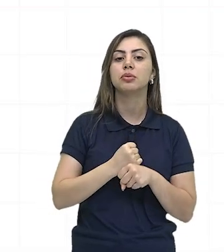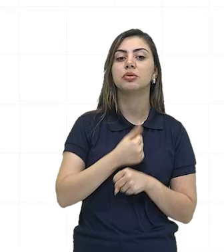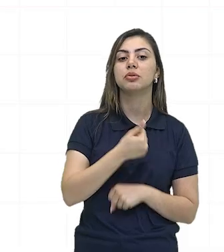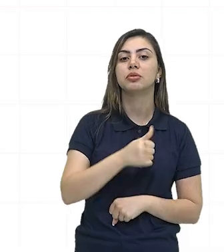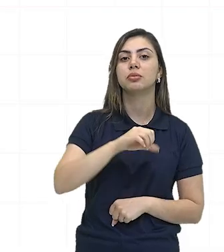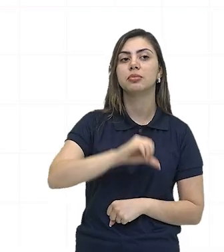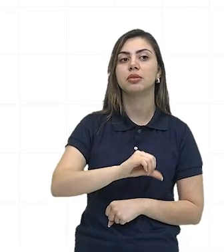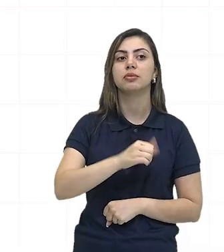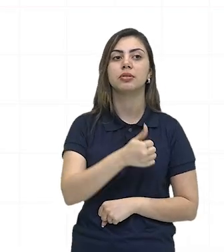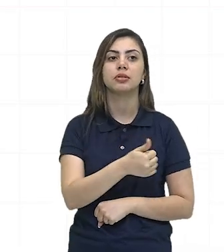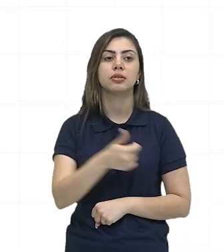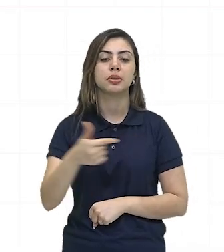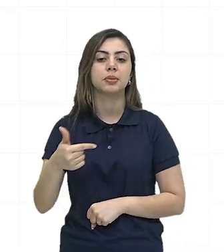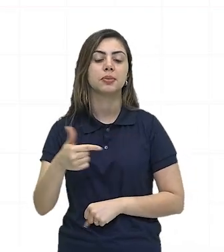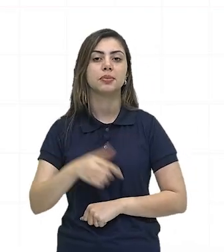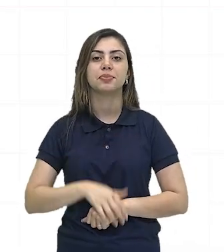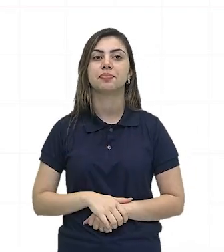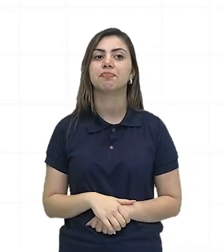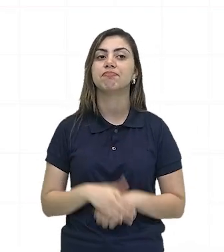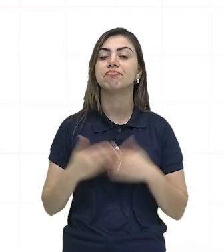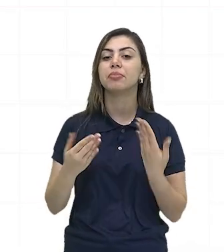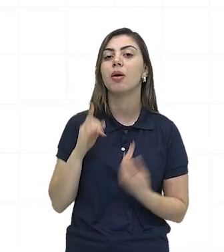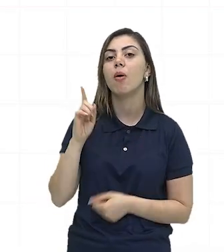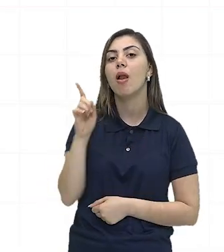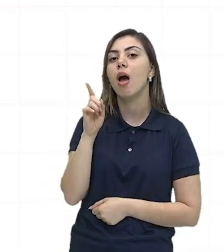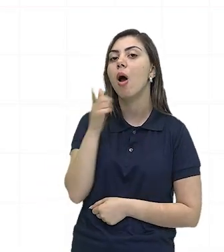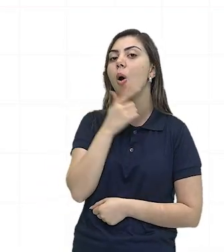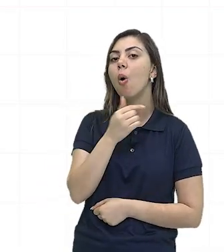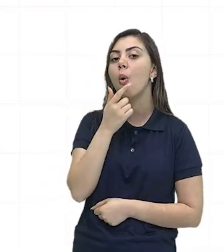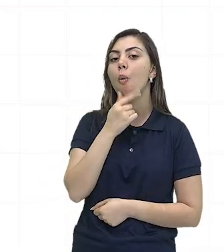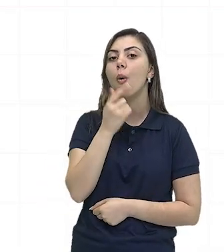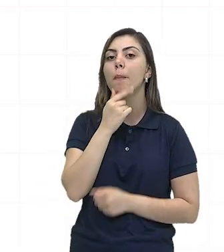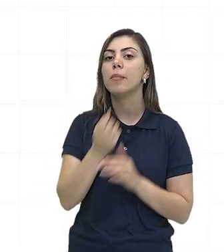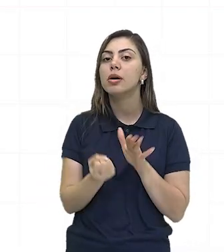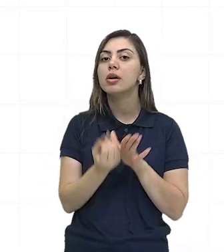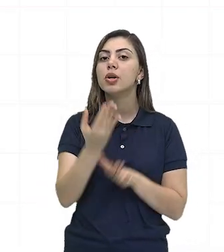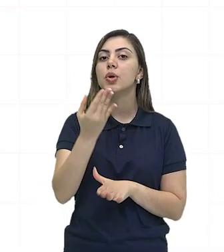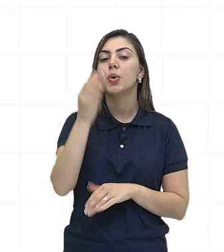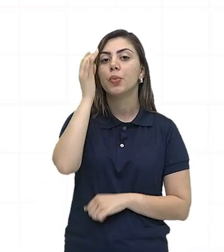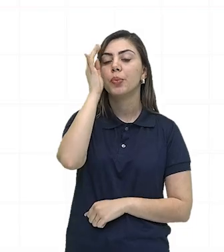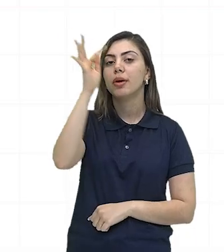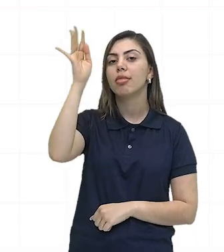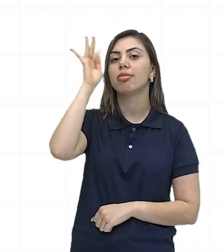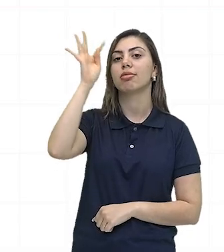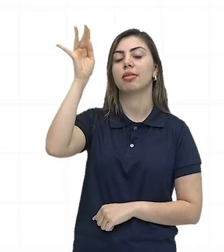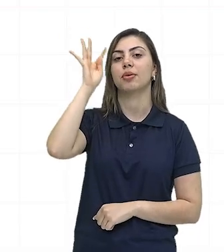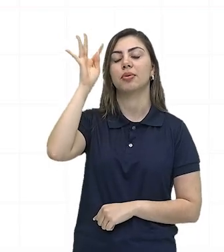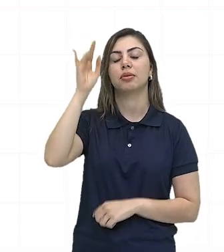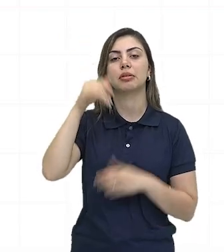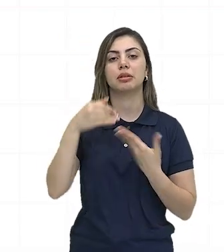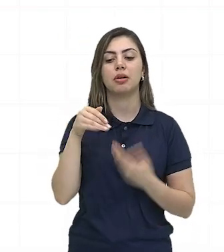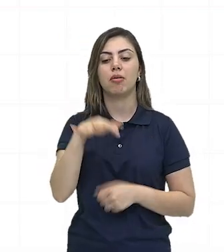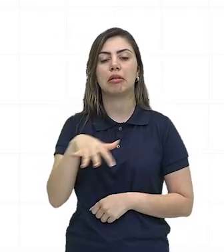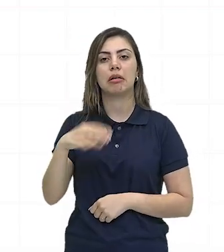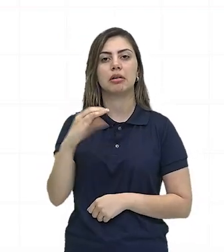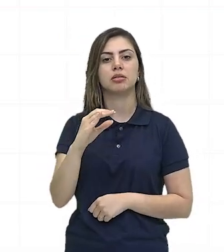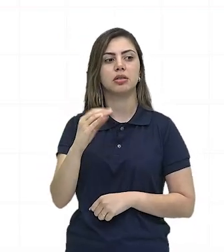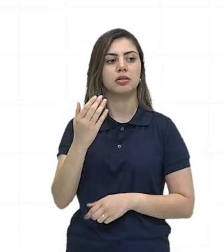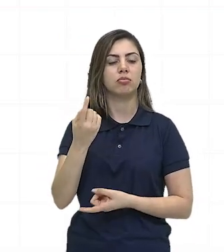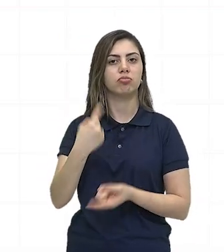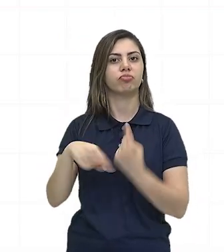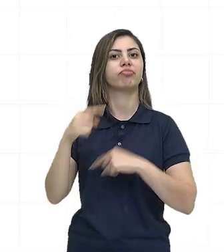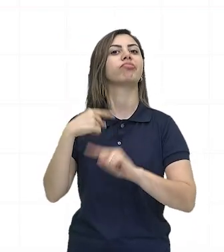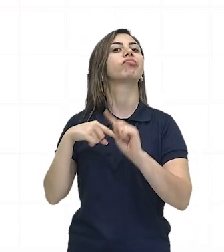1912. Então, Alfred Wegener, ele desenvolveu essa teoria revolucionando a ciência naquela